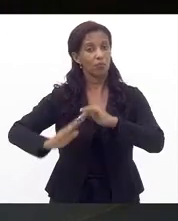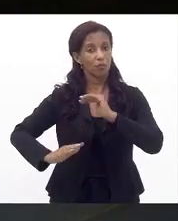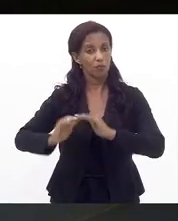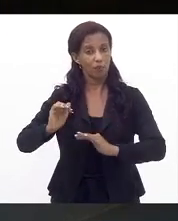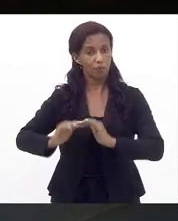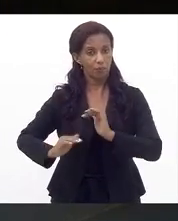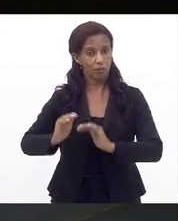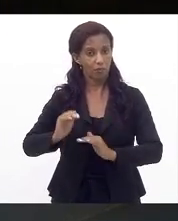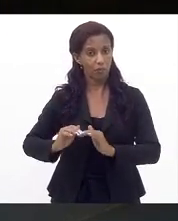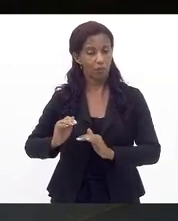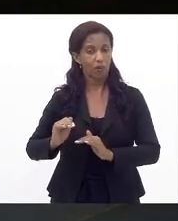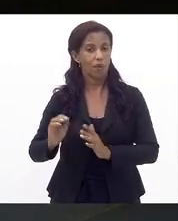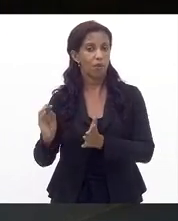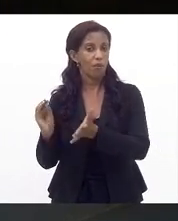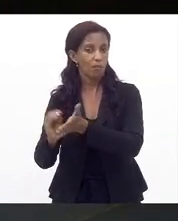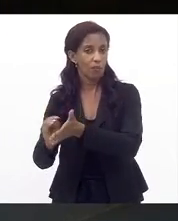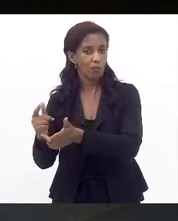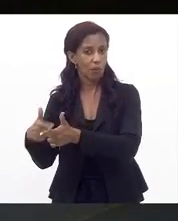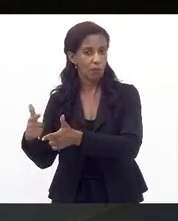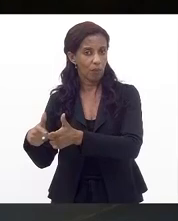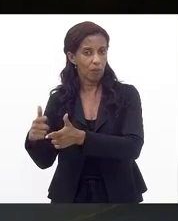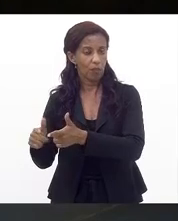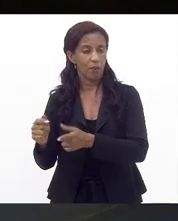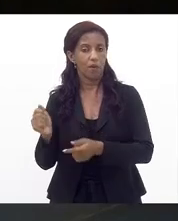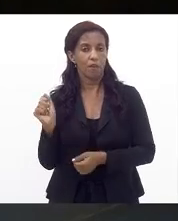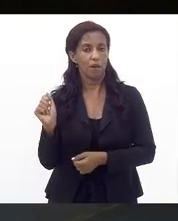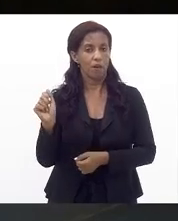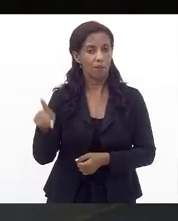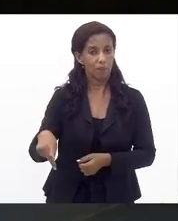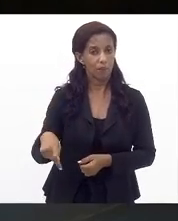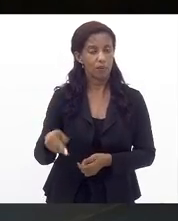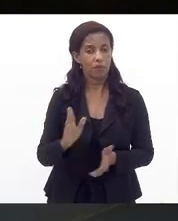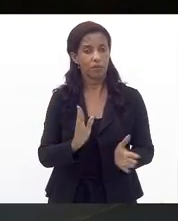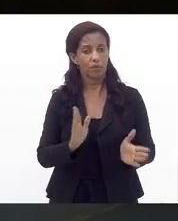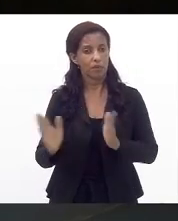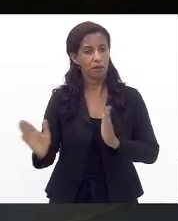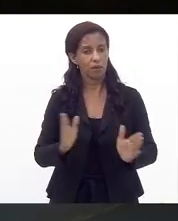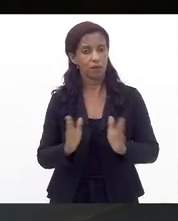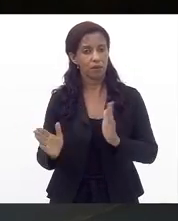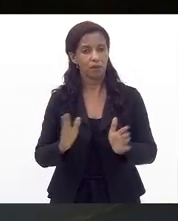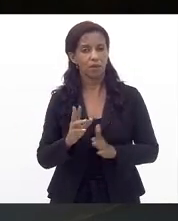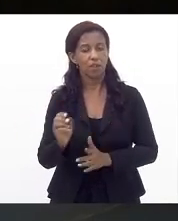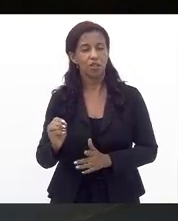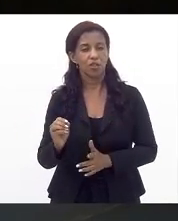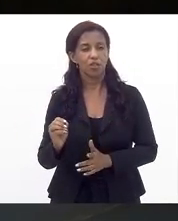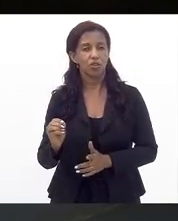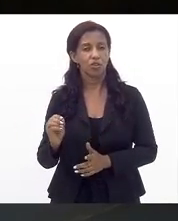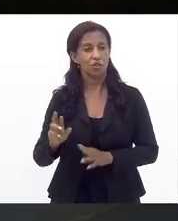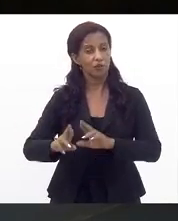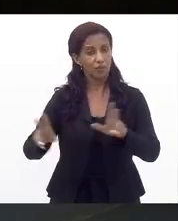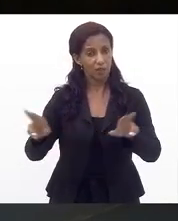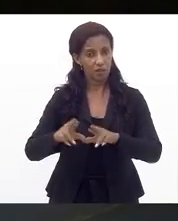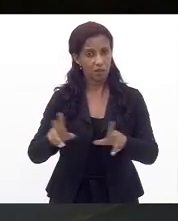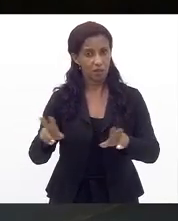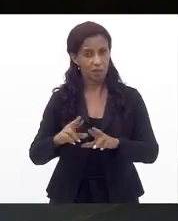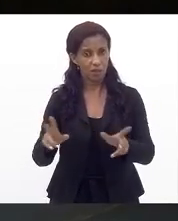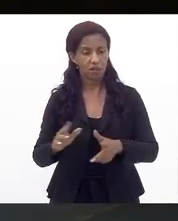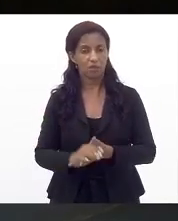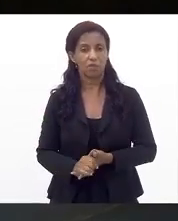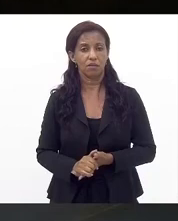incapacidade permanente das aposentadorias de decorrente de requisitos e critérios diferenciados